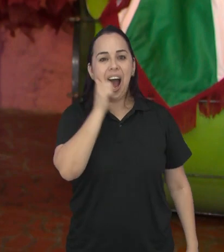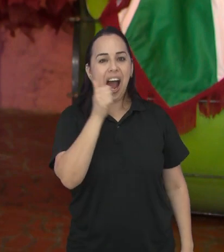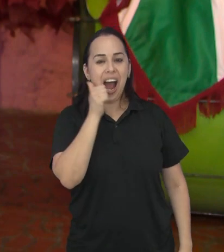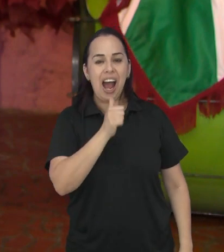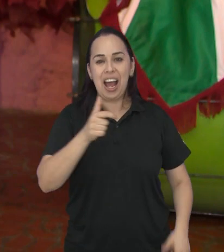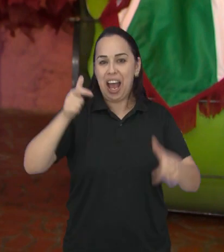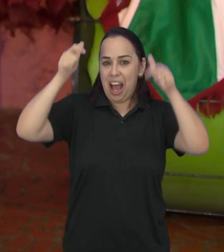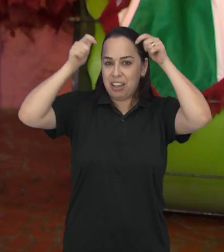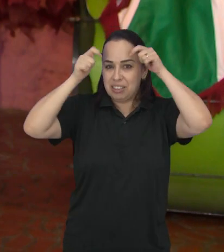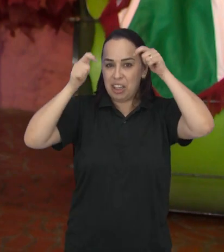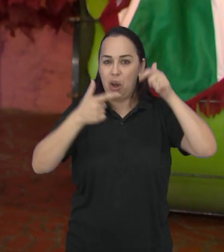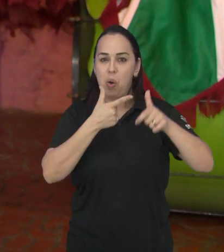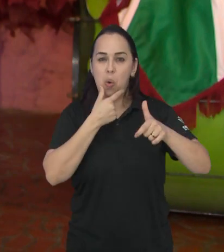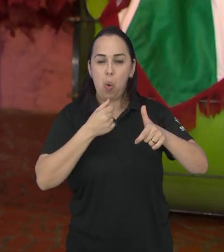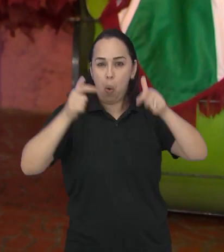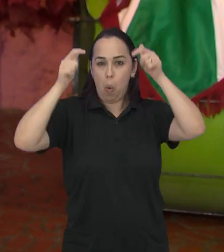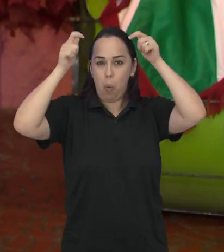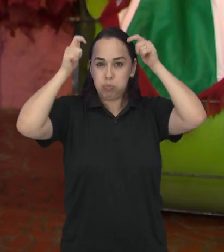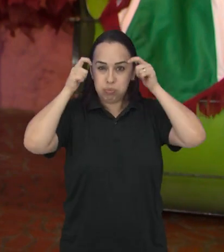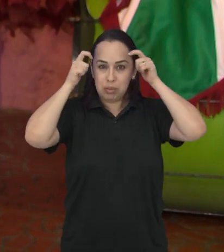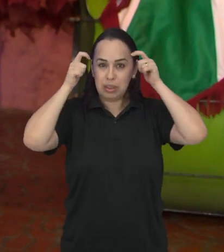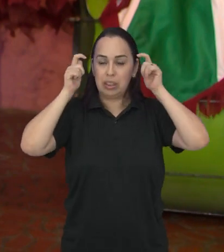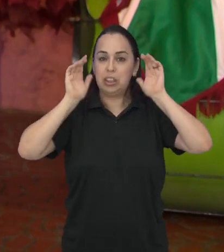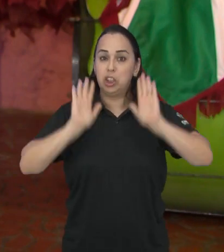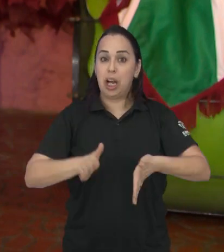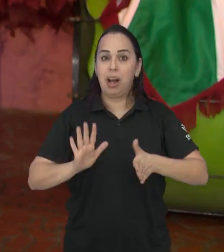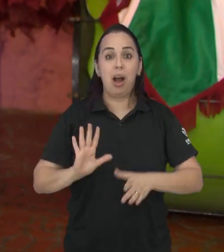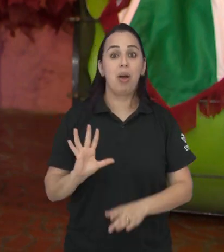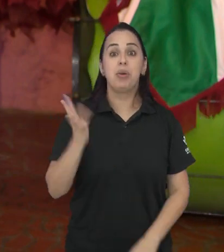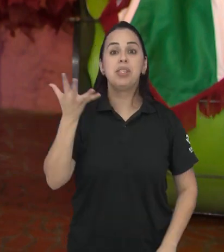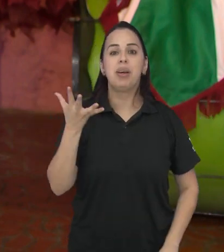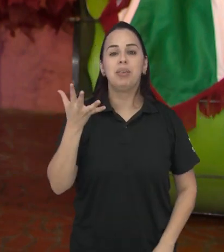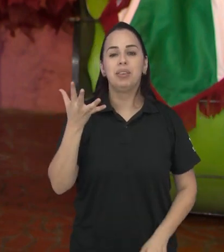carnaval de São José, a rainha, rei Momo, princesa, nós chegamos